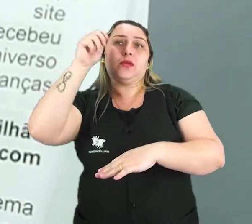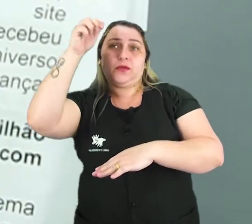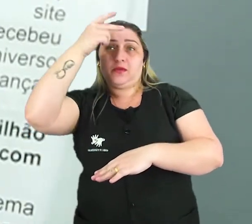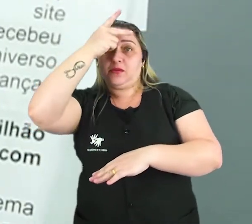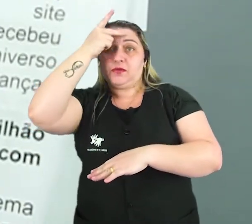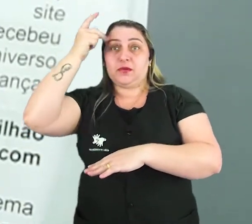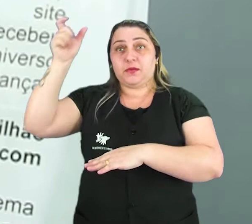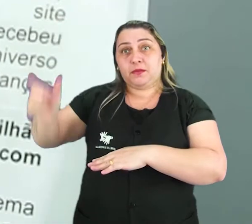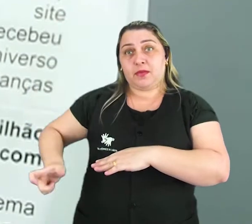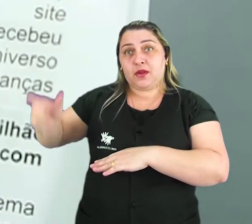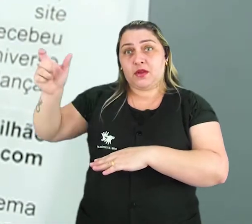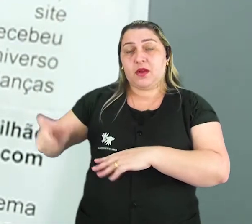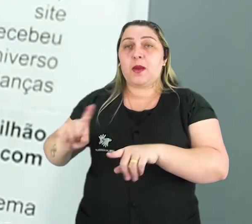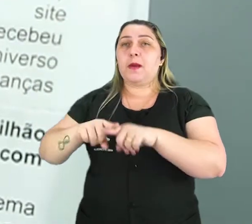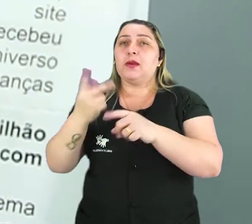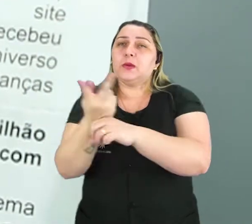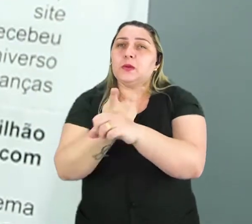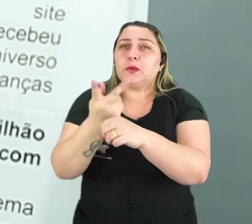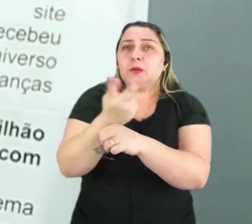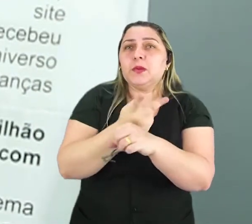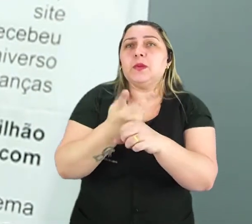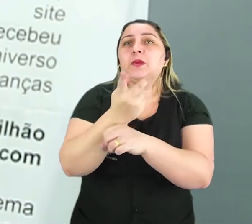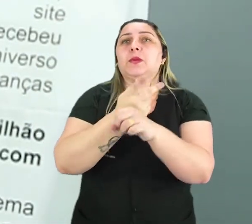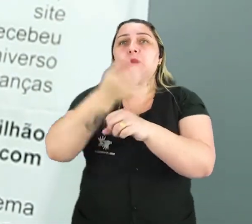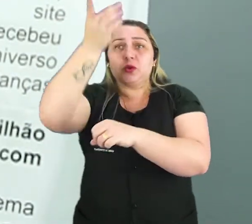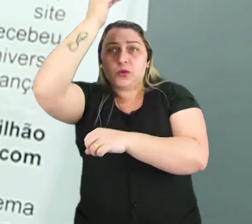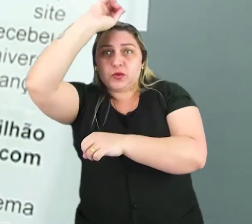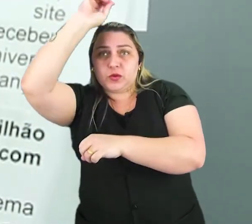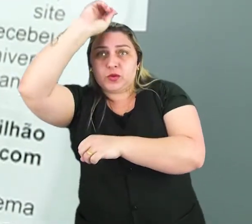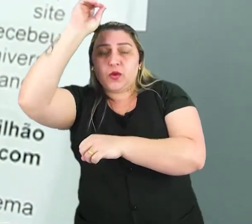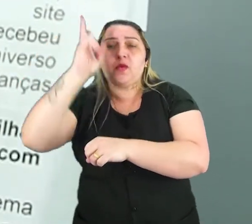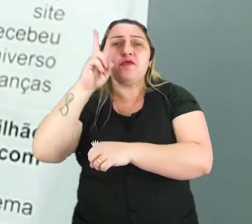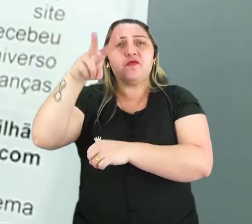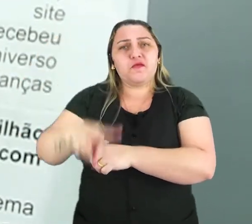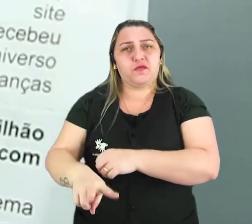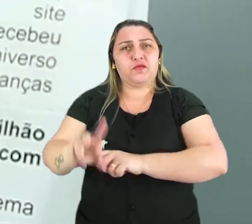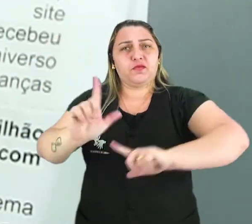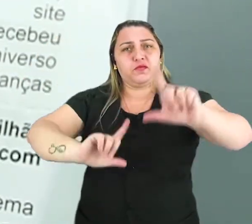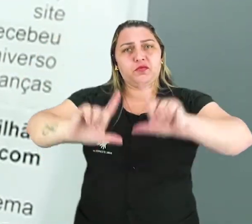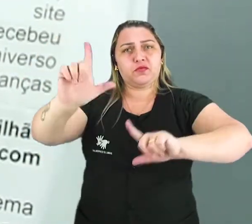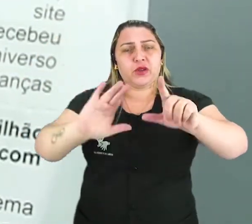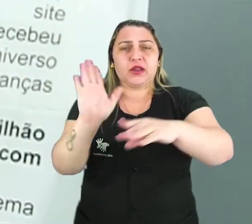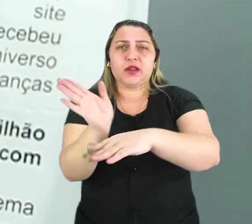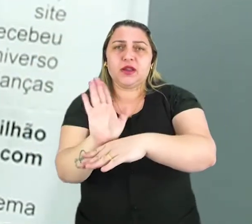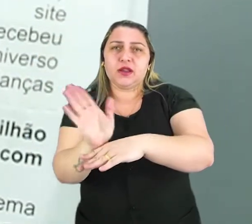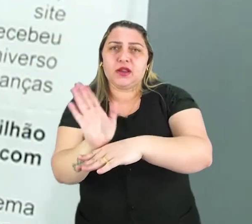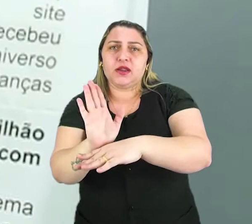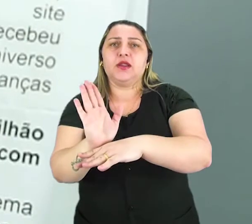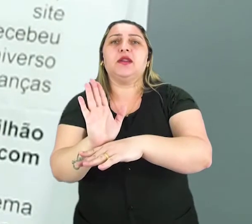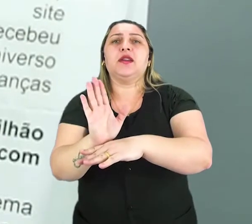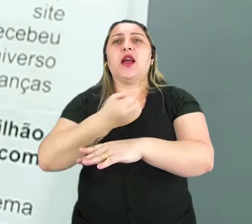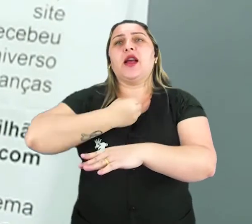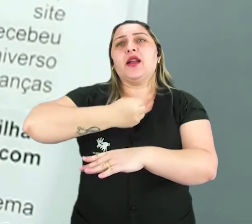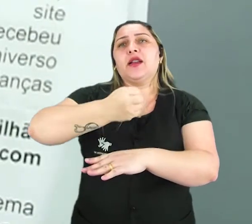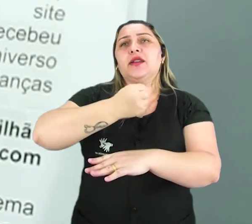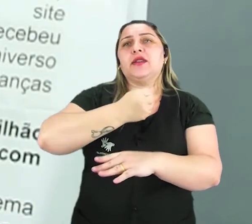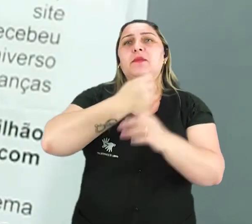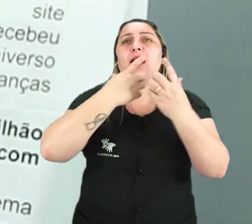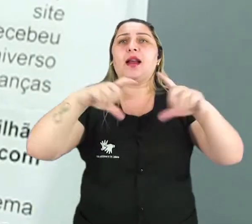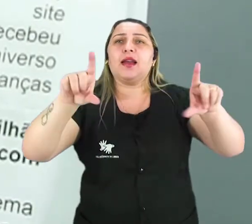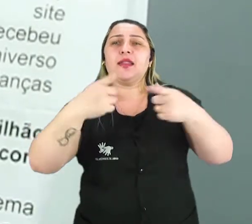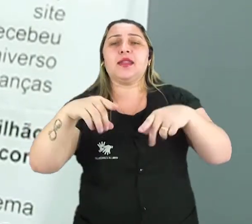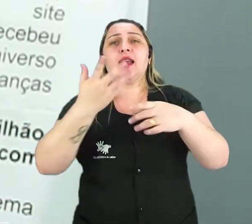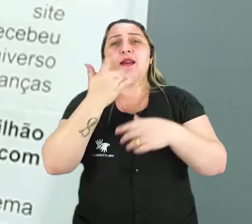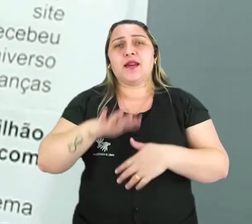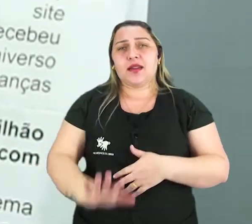personagens, mas vamos atrás de talento. A gente tem visto em programas de televisão, tipo The Voice Kids, como a criançada de